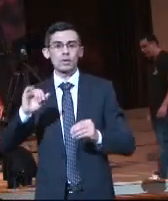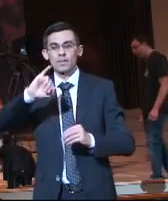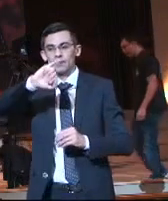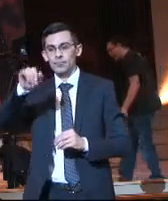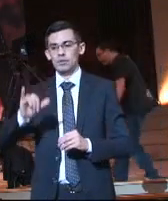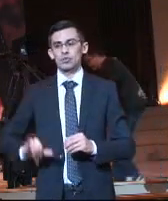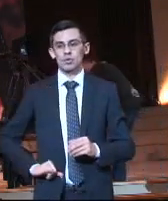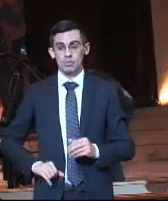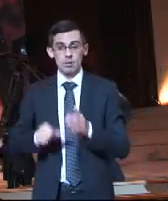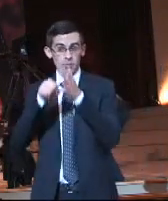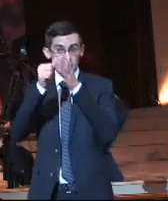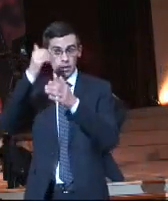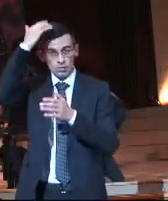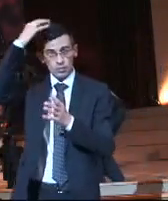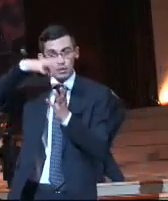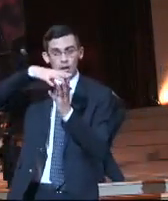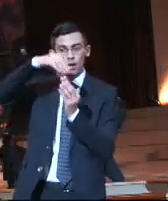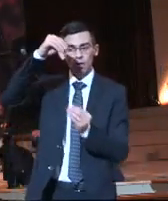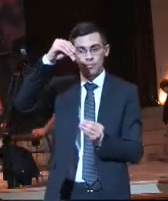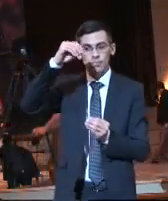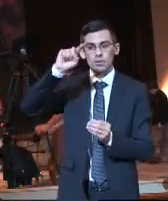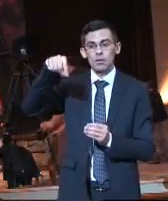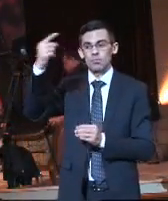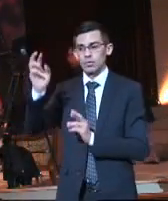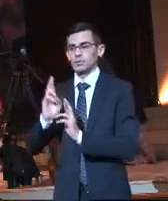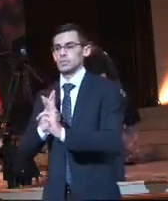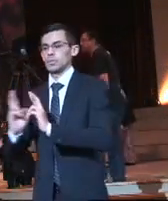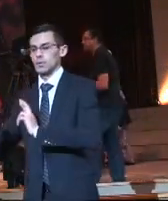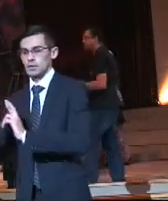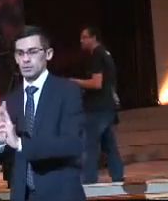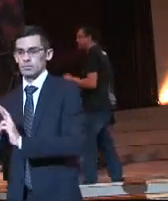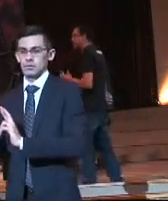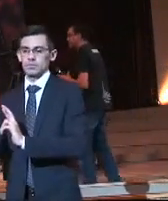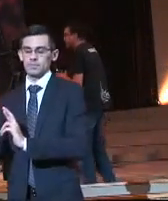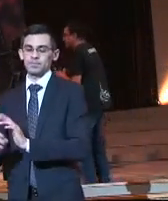na sua alma, depois nos seus relacionamentos,